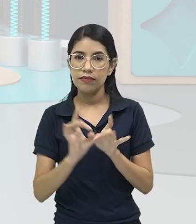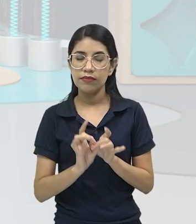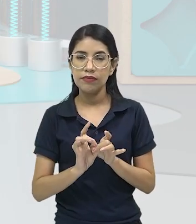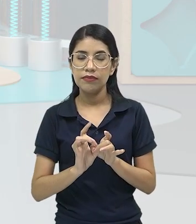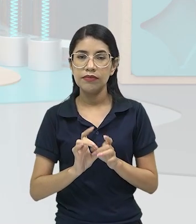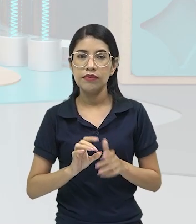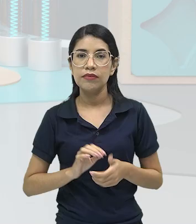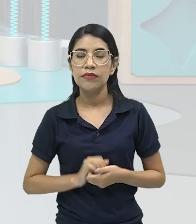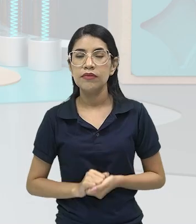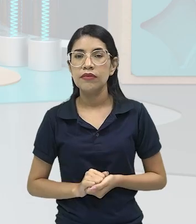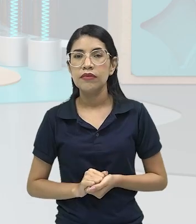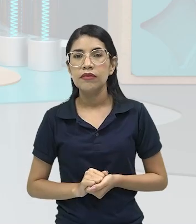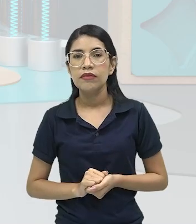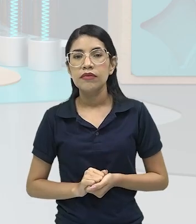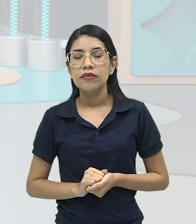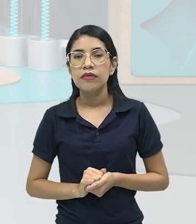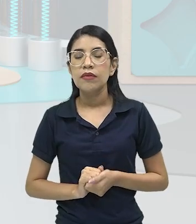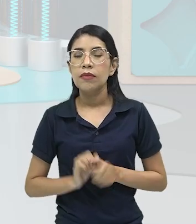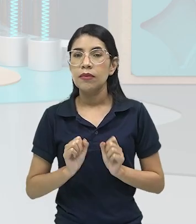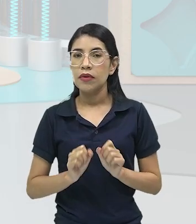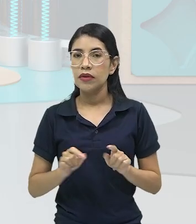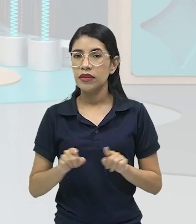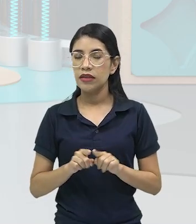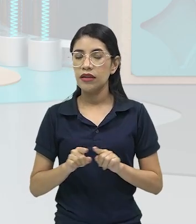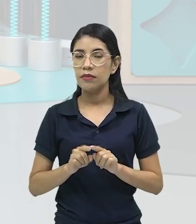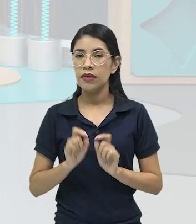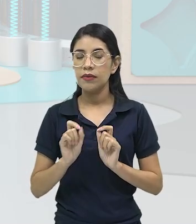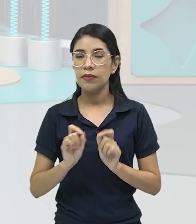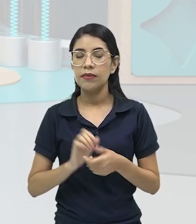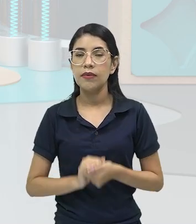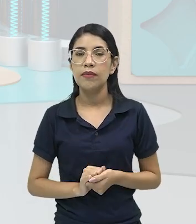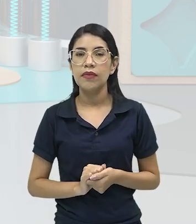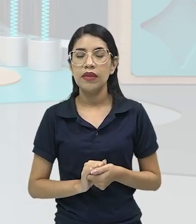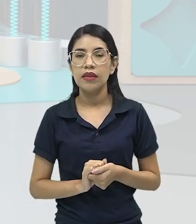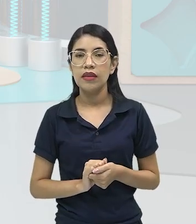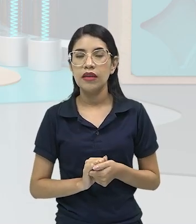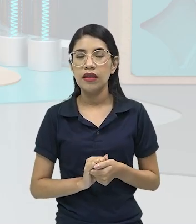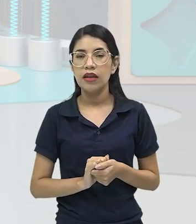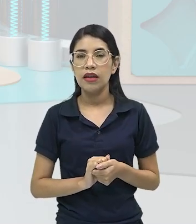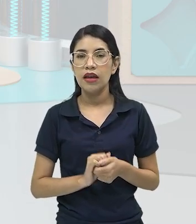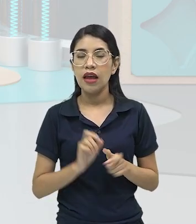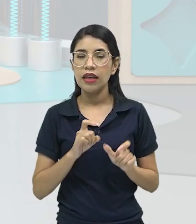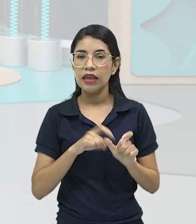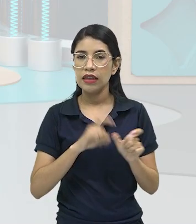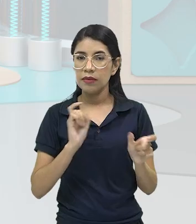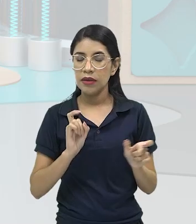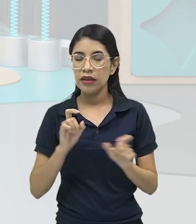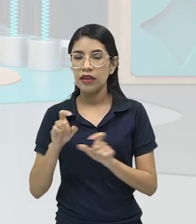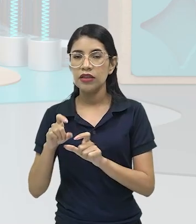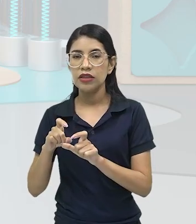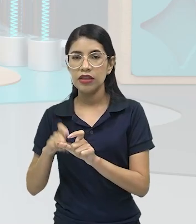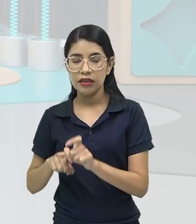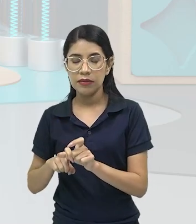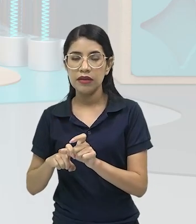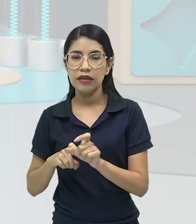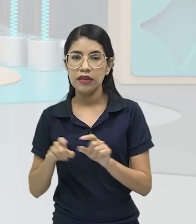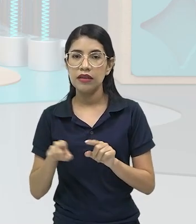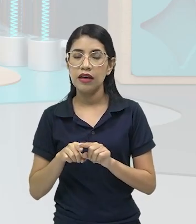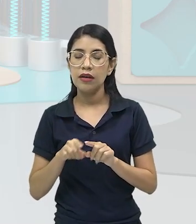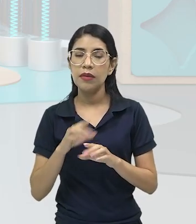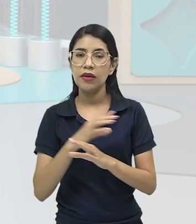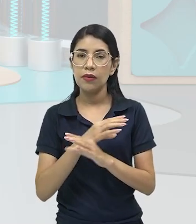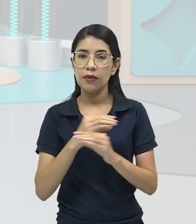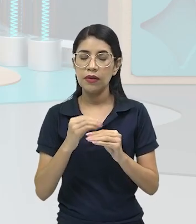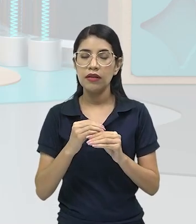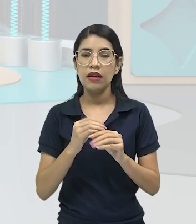entre uma segunda oração. Podem ser orações coordenadas ou orações subordinadas. Então, as minhas conjunções também